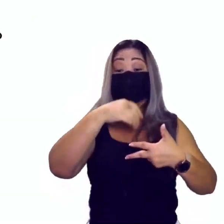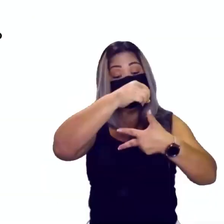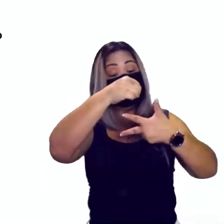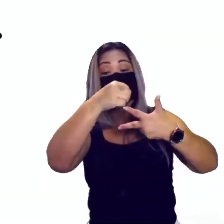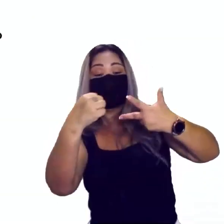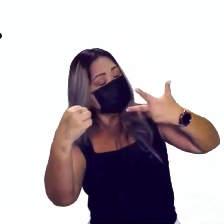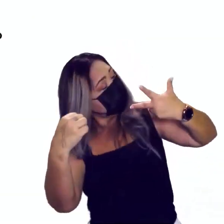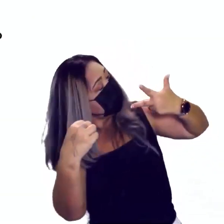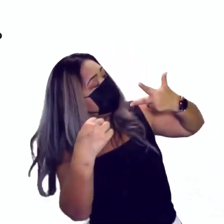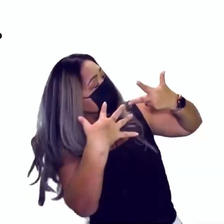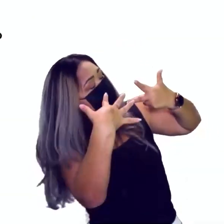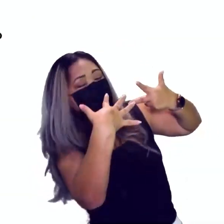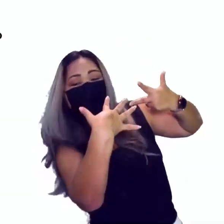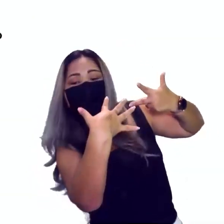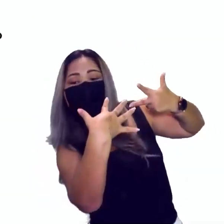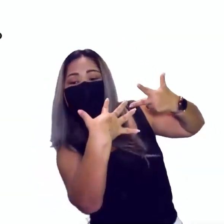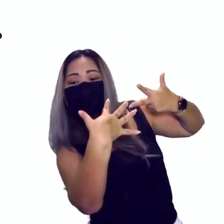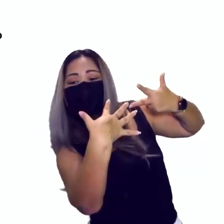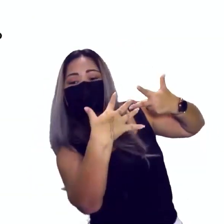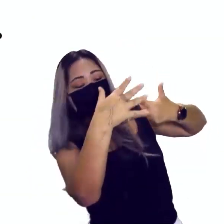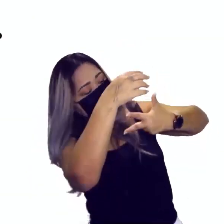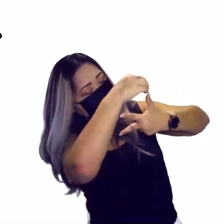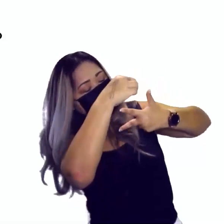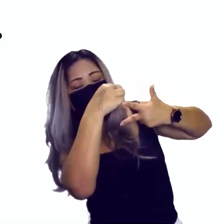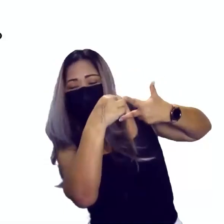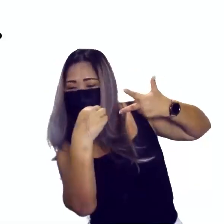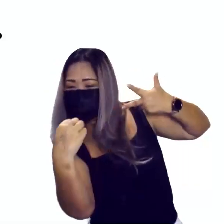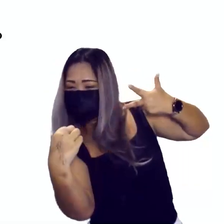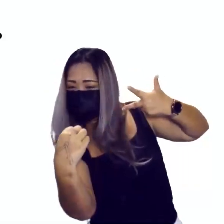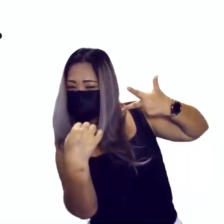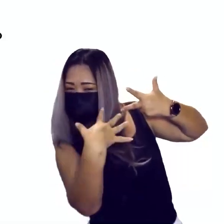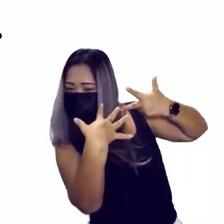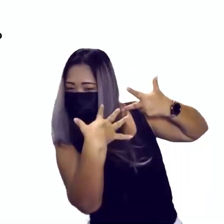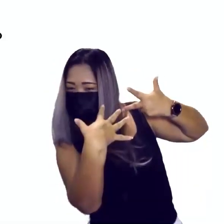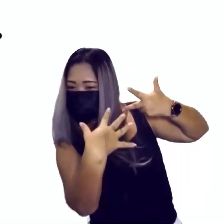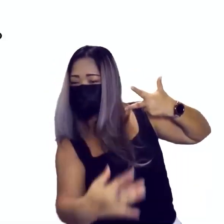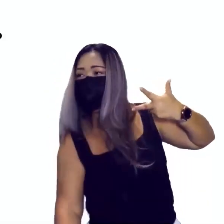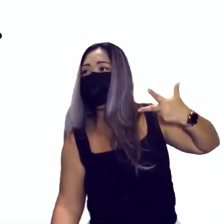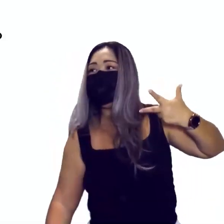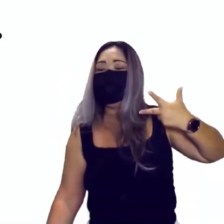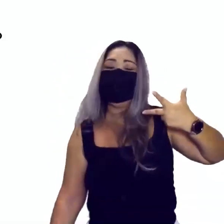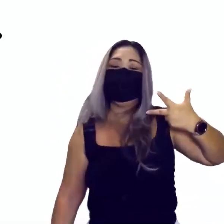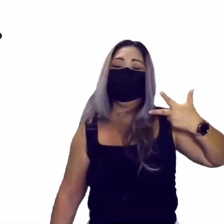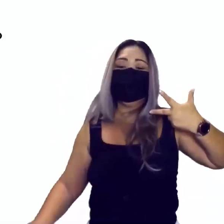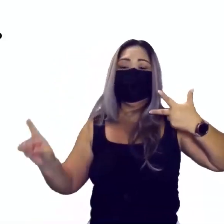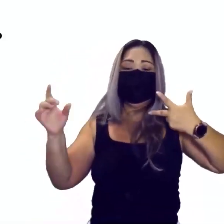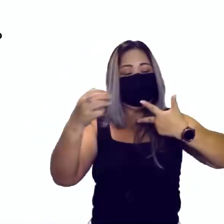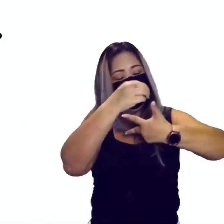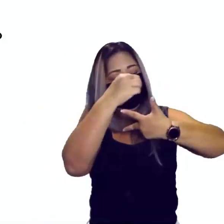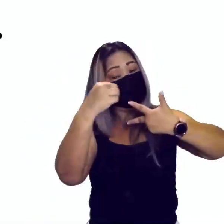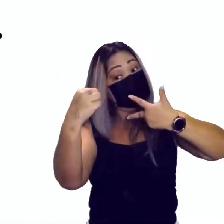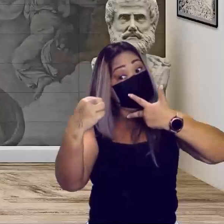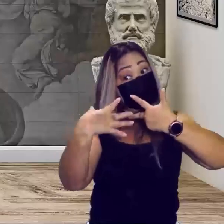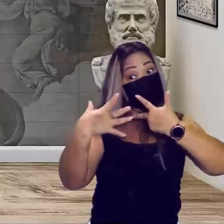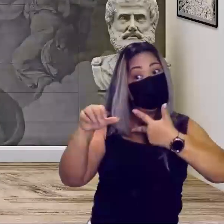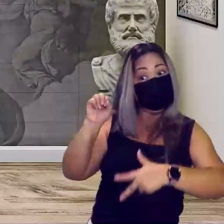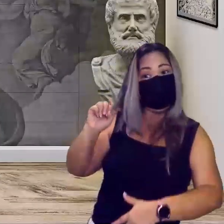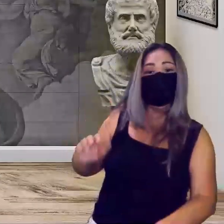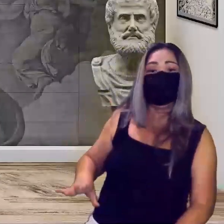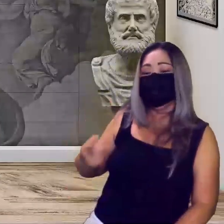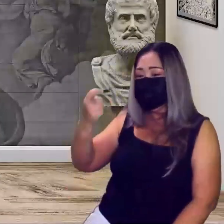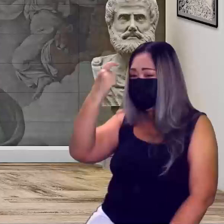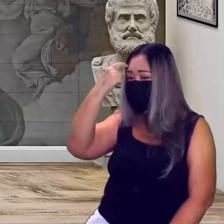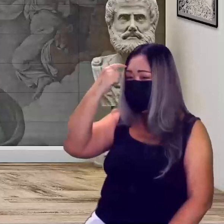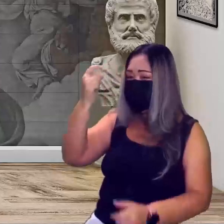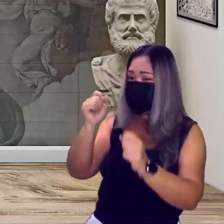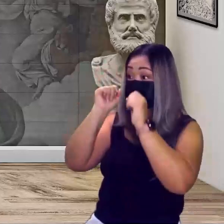no Enem, vamos se ligar, gente, ó. Se liga, vamos lá. Se liga nele, vamos se ligar. Aí você, ó, ficar de